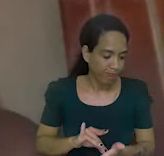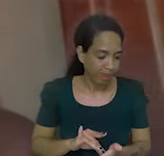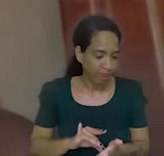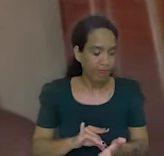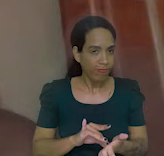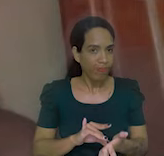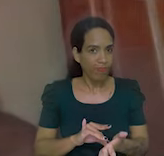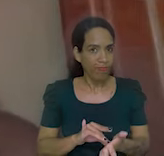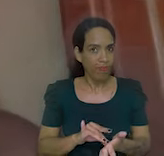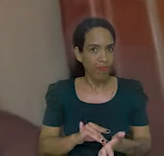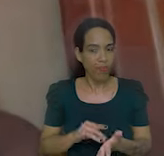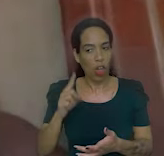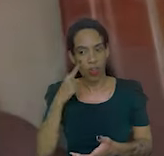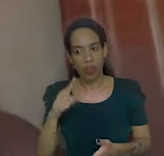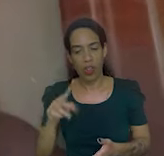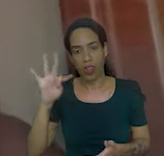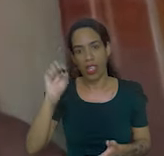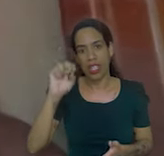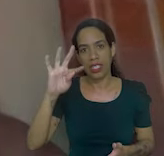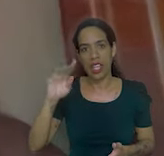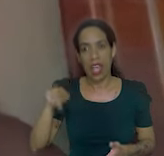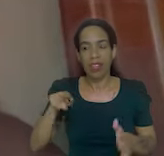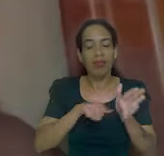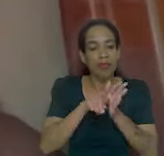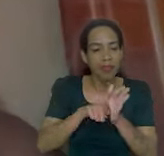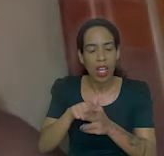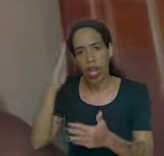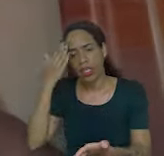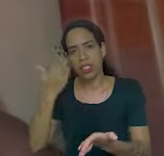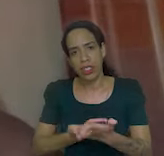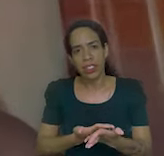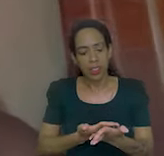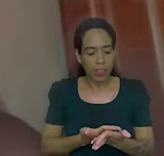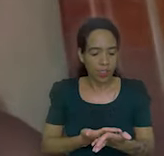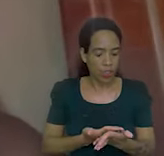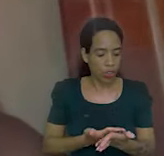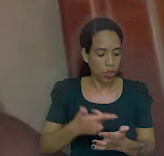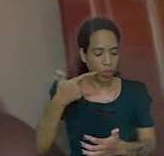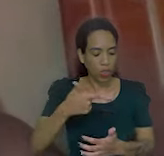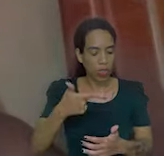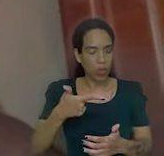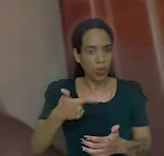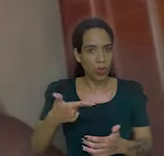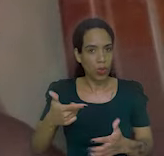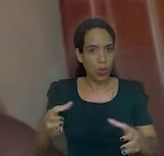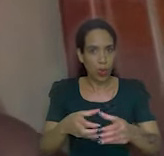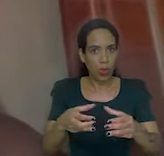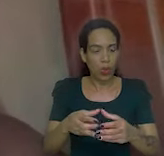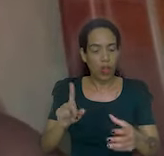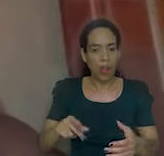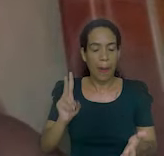é isso que, a meu ver, o TST está buscando. Eu acredito que esse segundo unificado venha com a